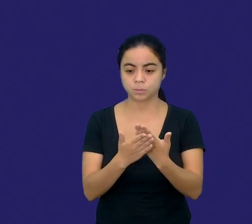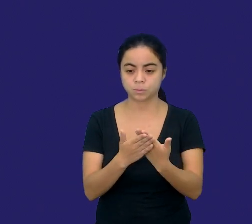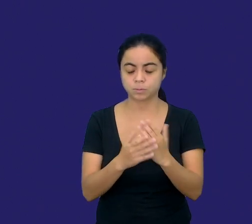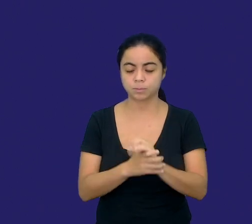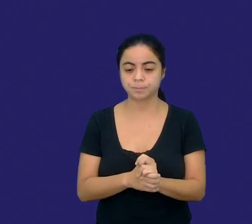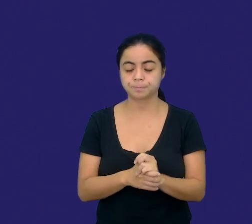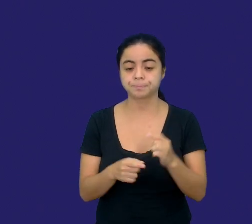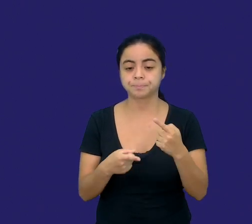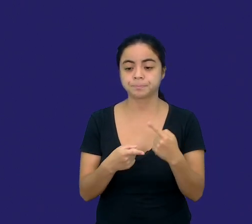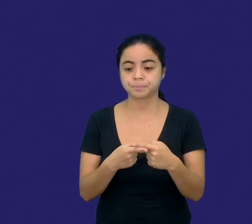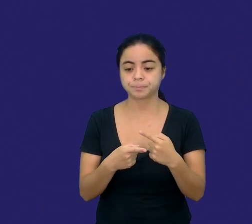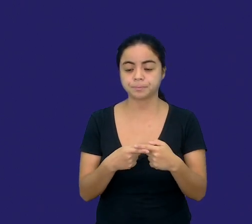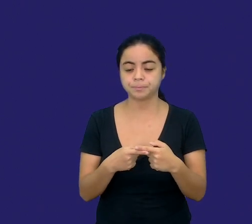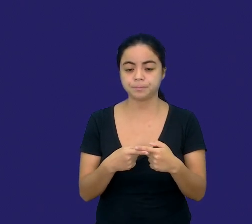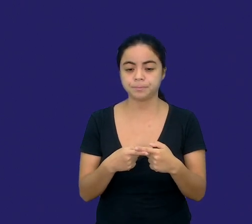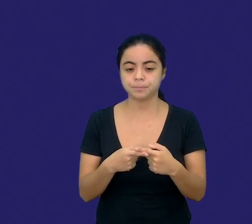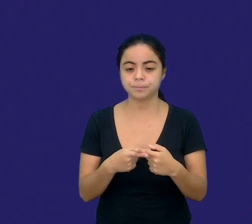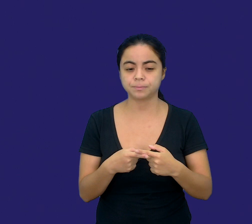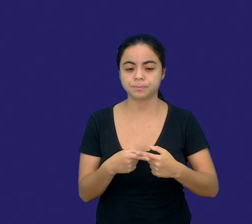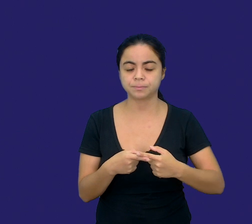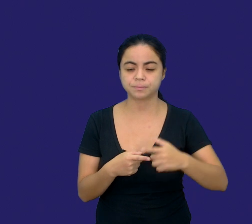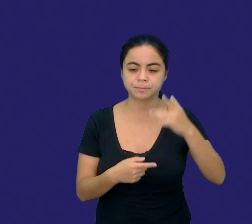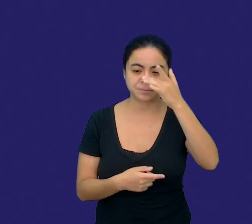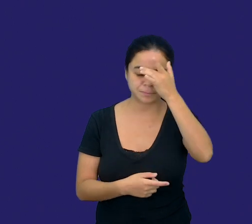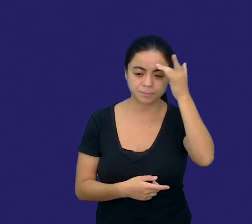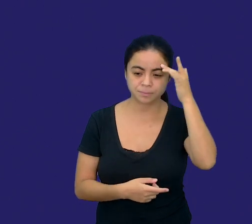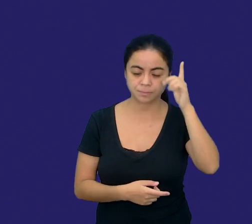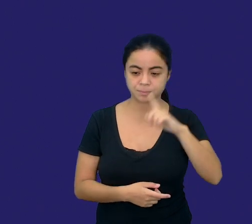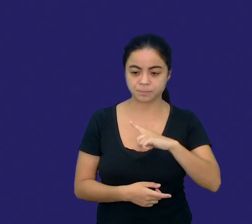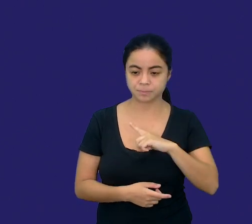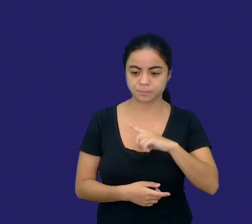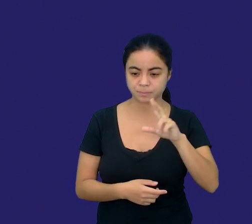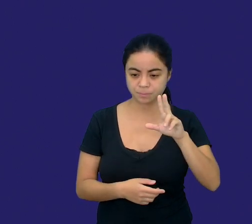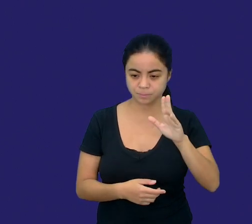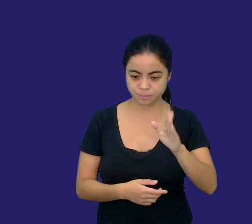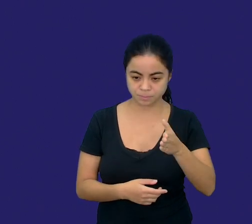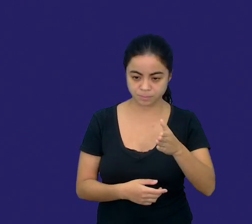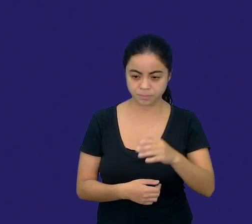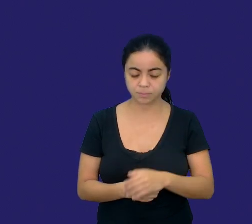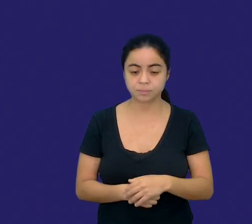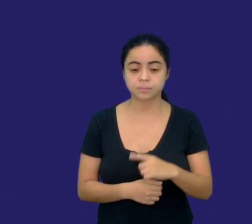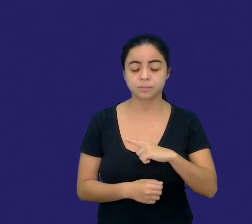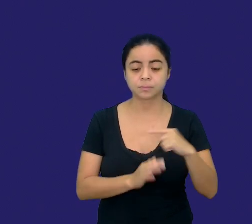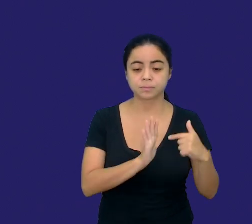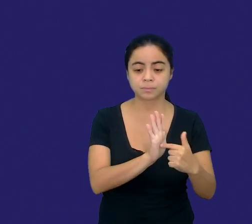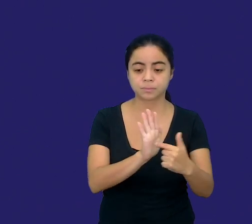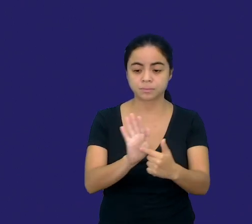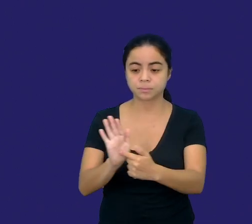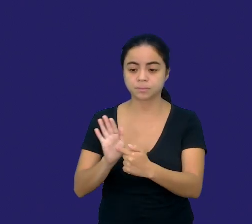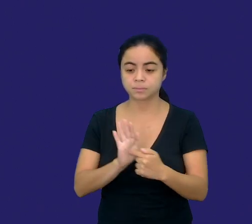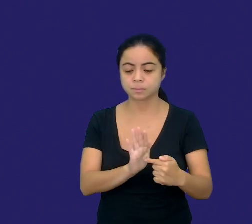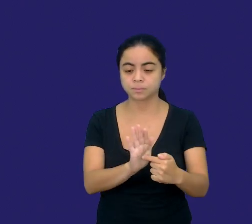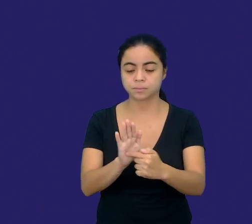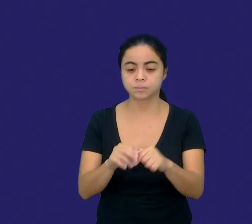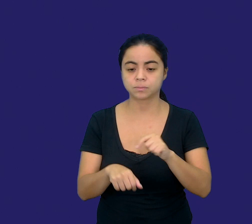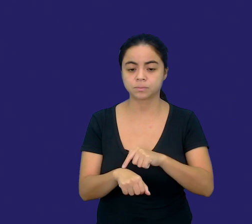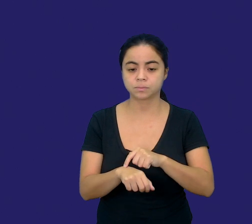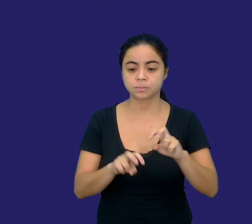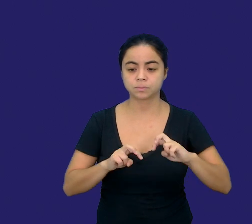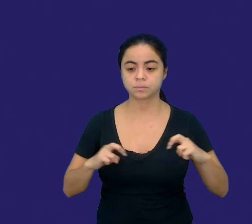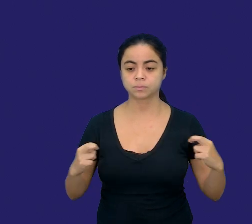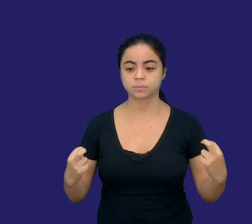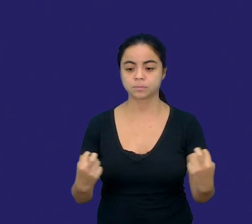vocês já sabem, quem já está olhando um pouquinho para o material, será feita uma apresentação desses contos no momento da